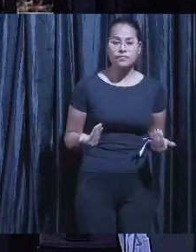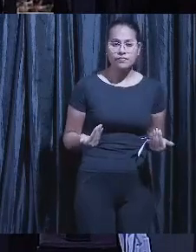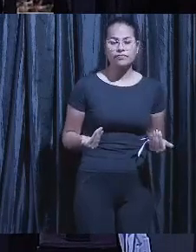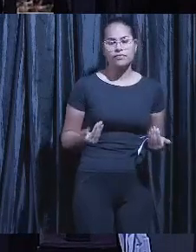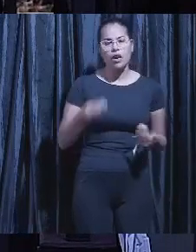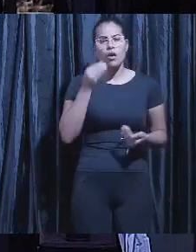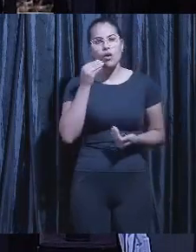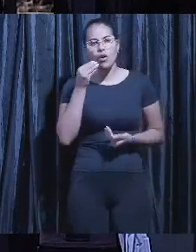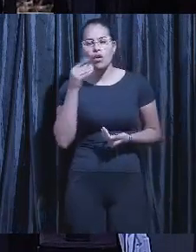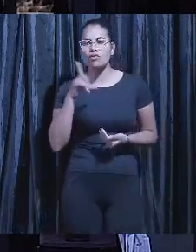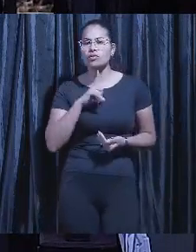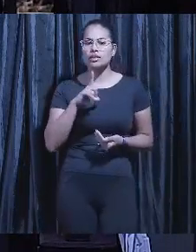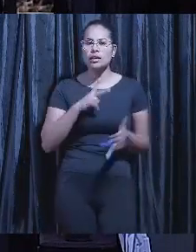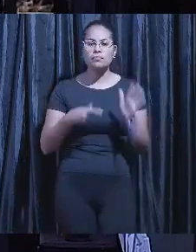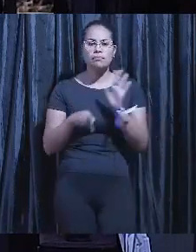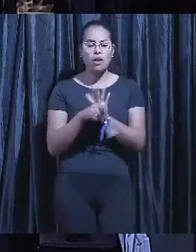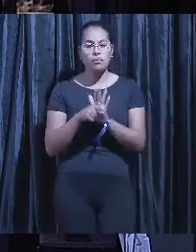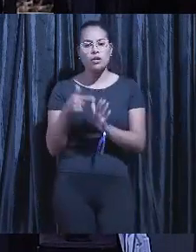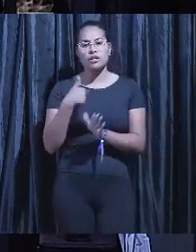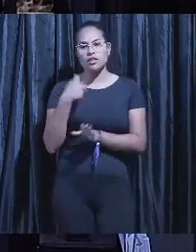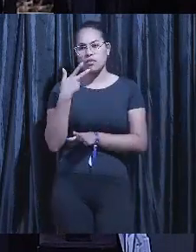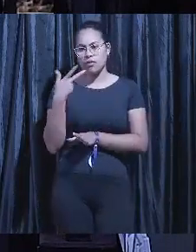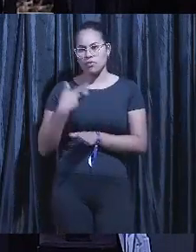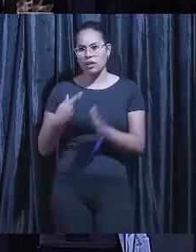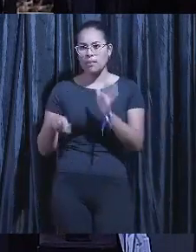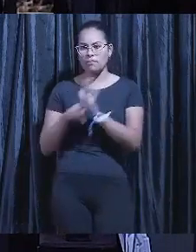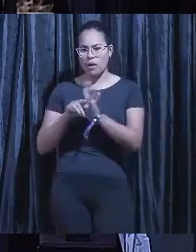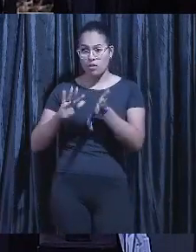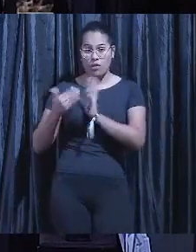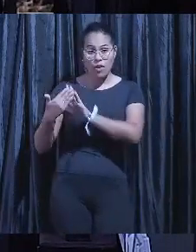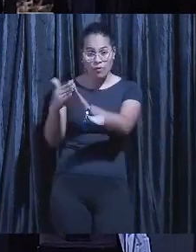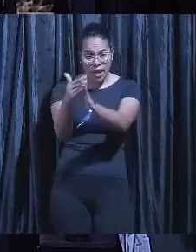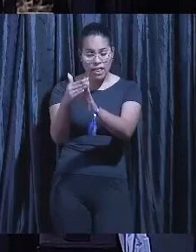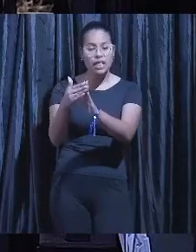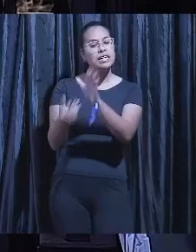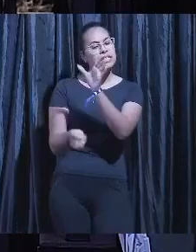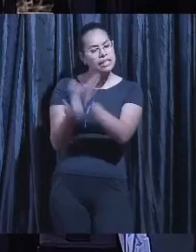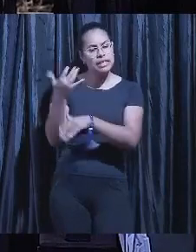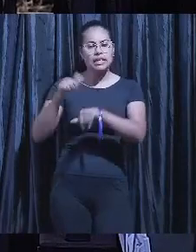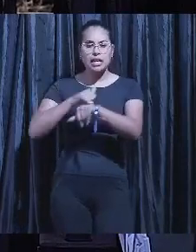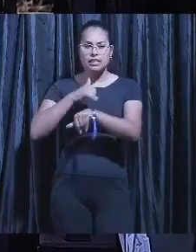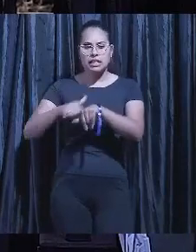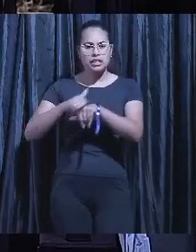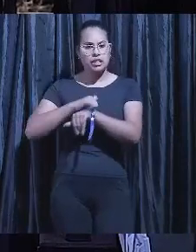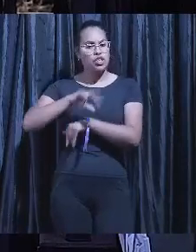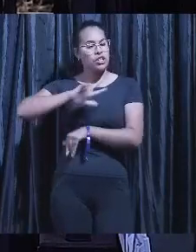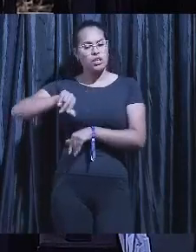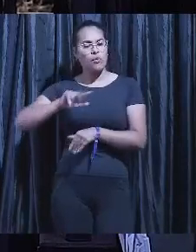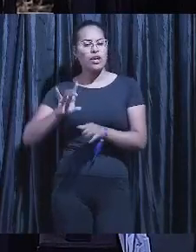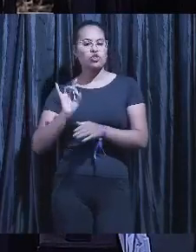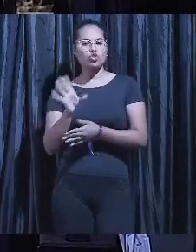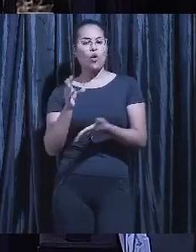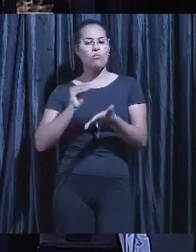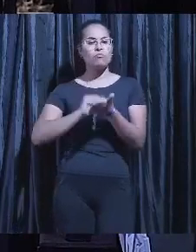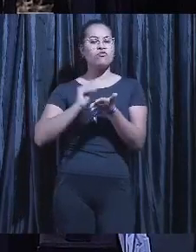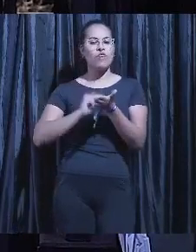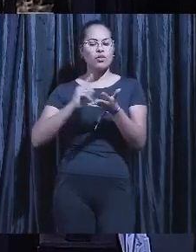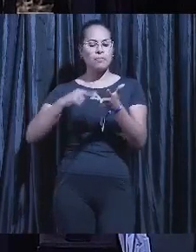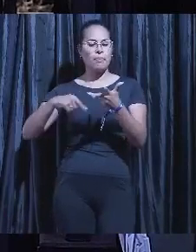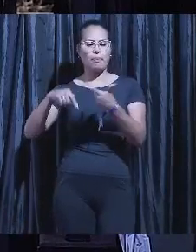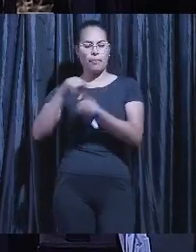tem a favela, eu vou falar disso já, cria estratégias, não é um lugar só de escassez, eu vou falar disso,